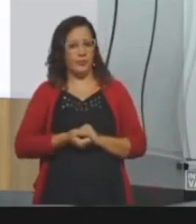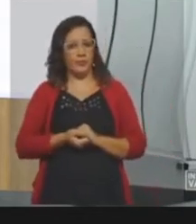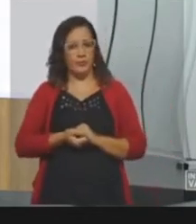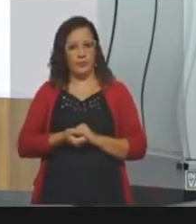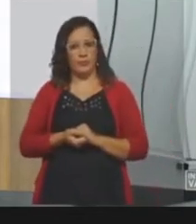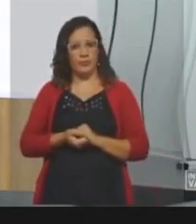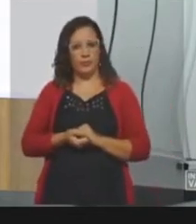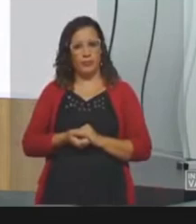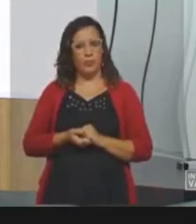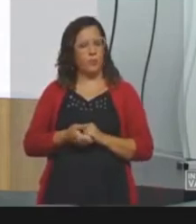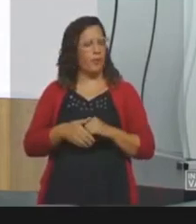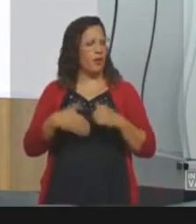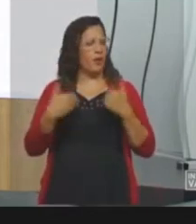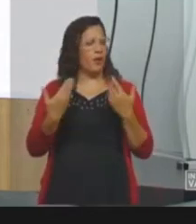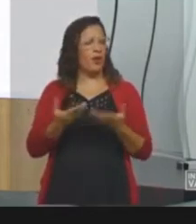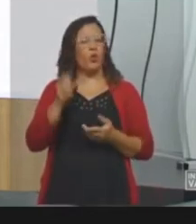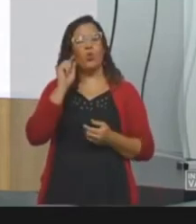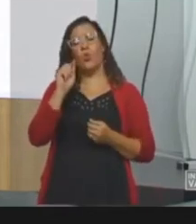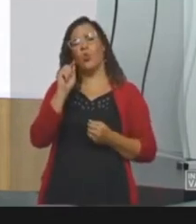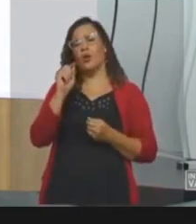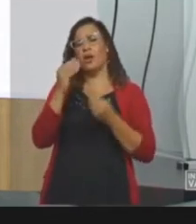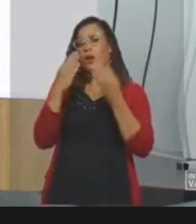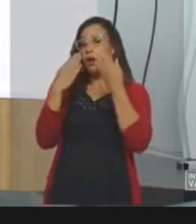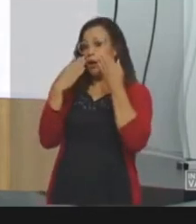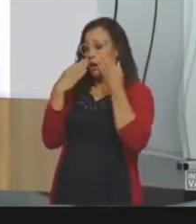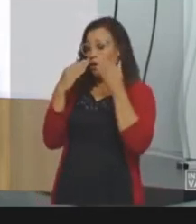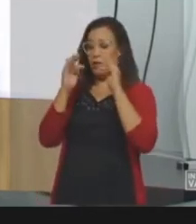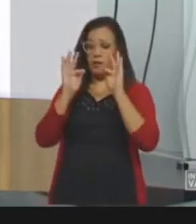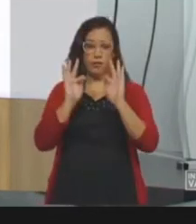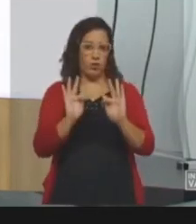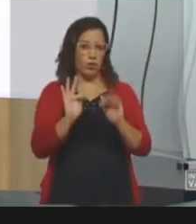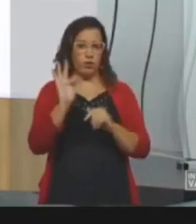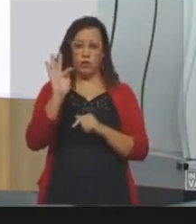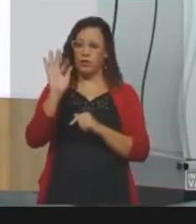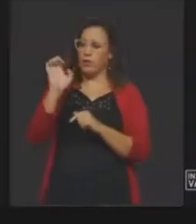E o que já seria o fenótipo, que é diferente de genótipo?